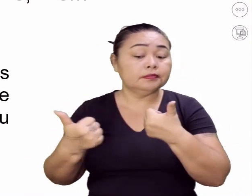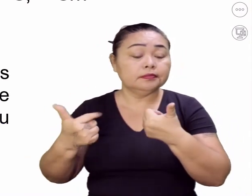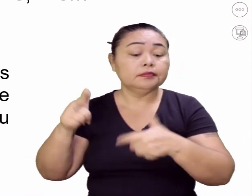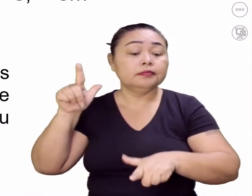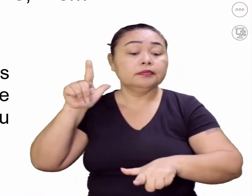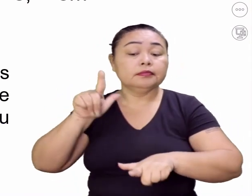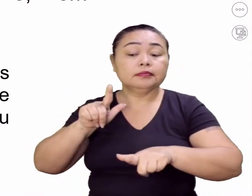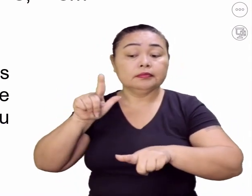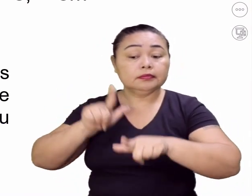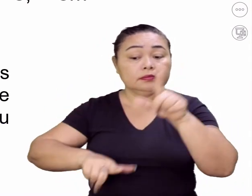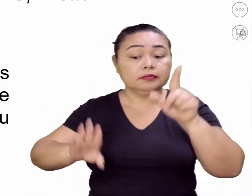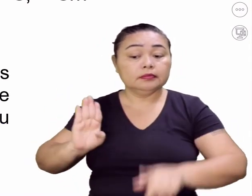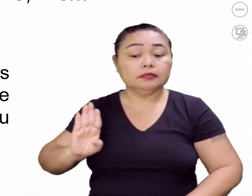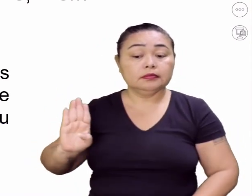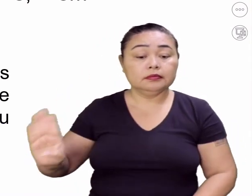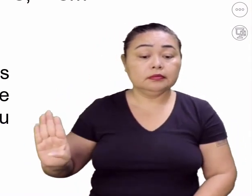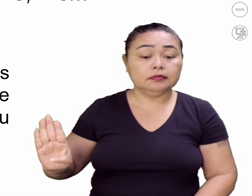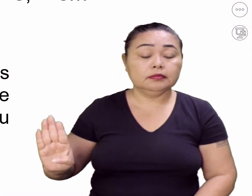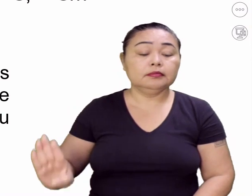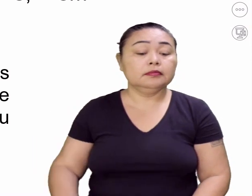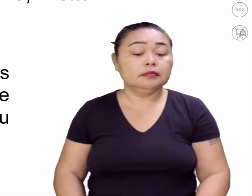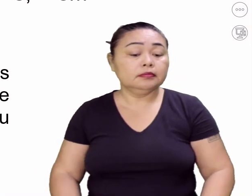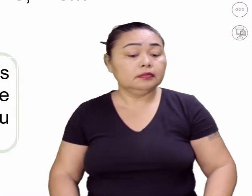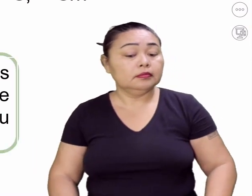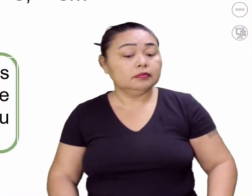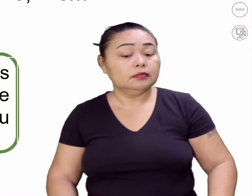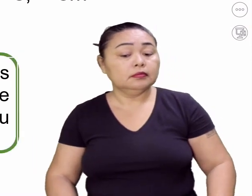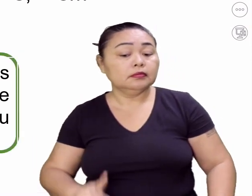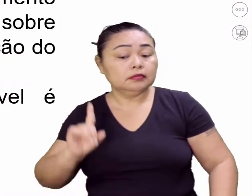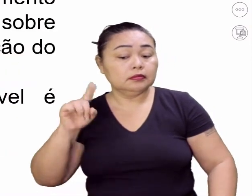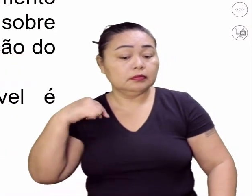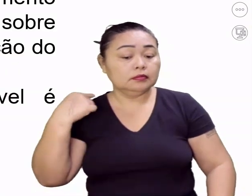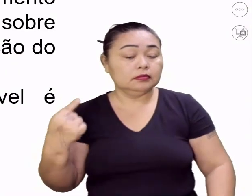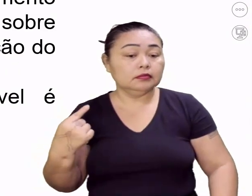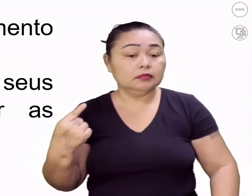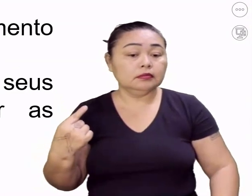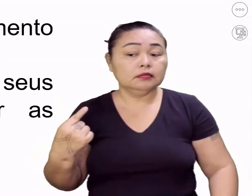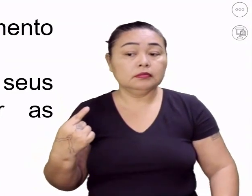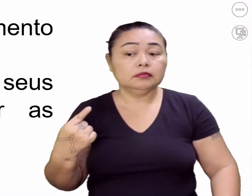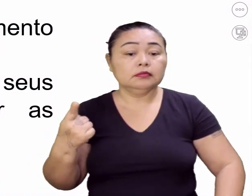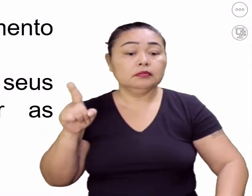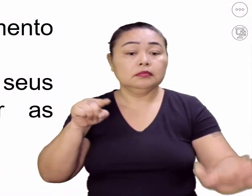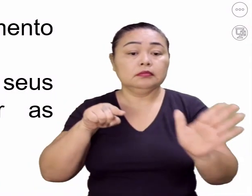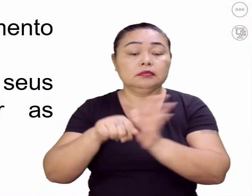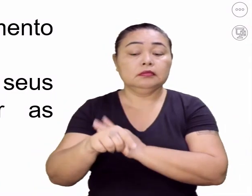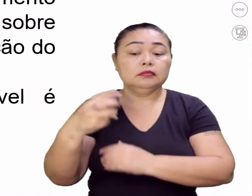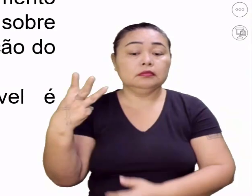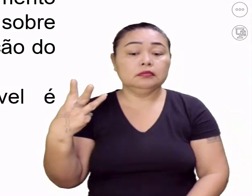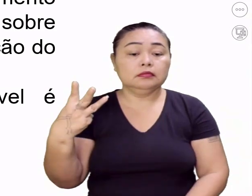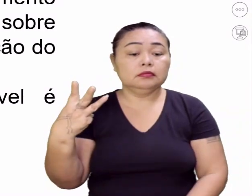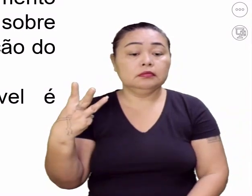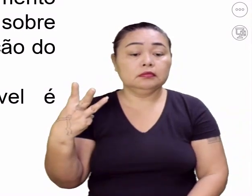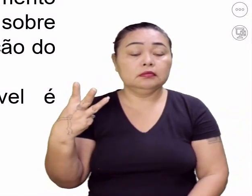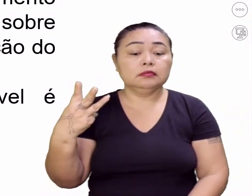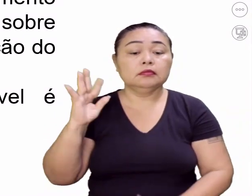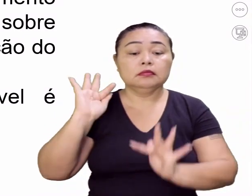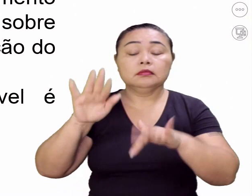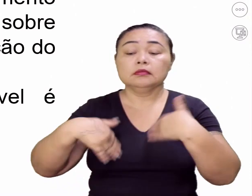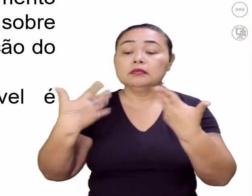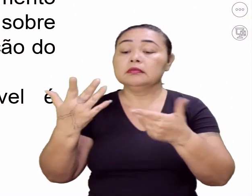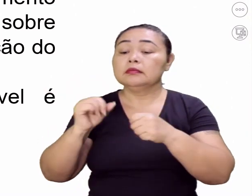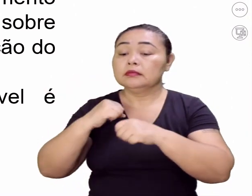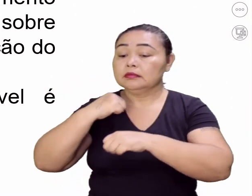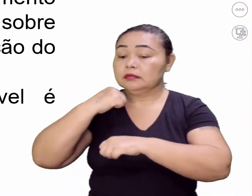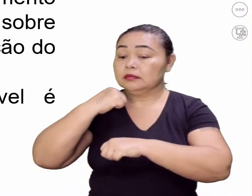letra B. É isso mesmo. Próxima. Questão 3. Ao final